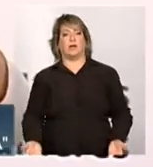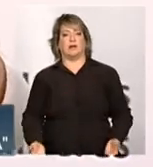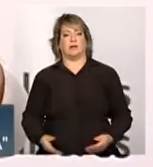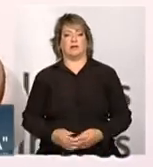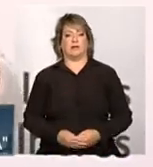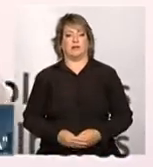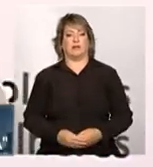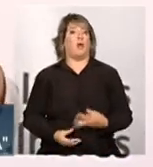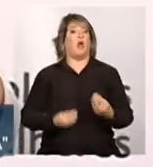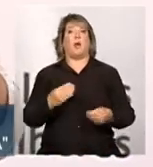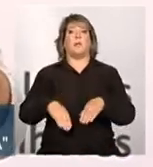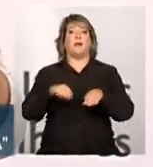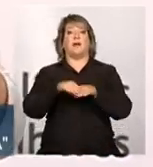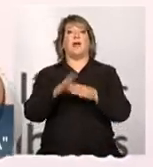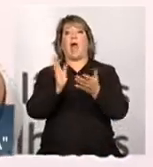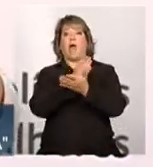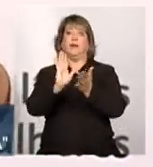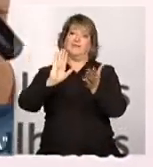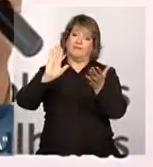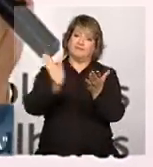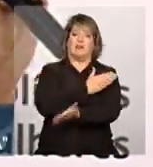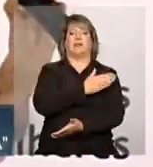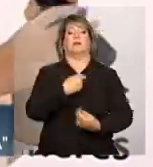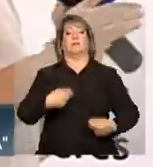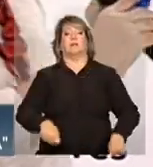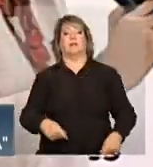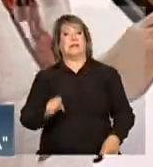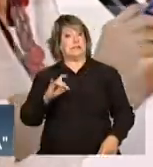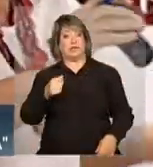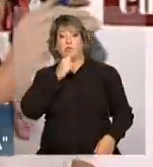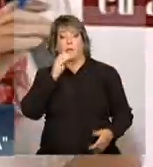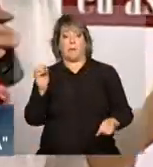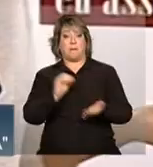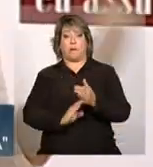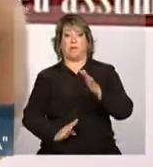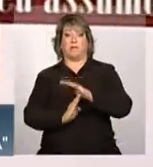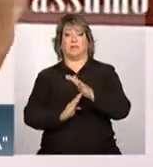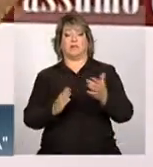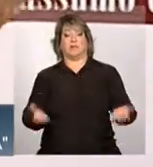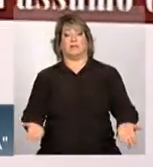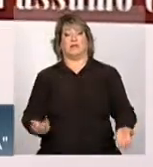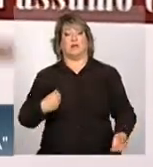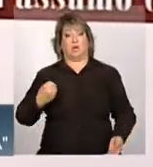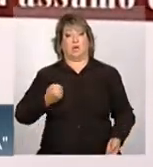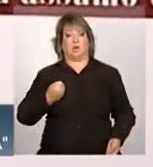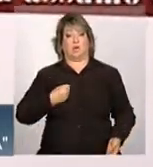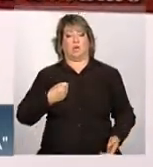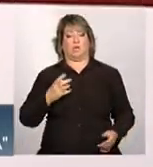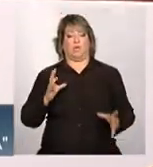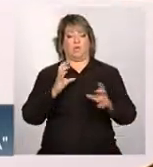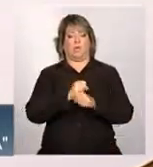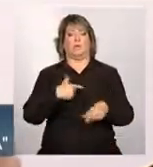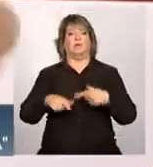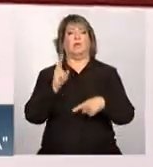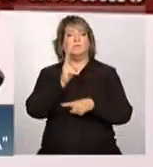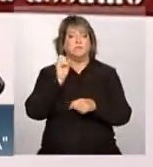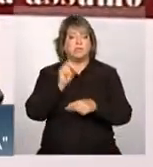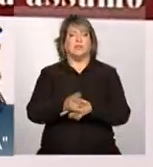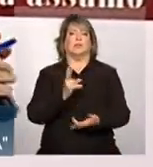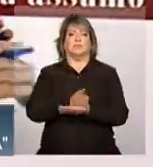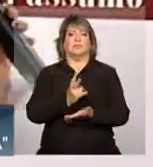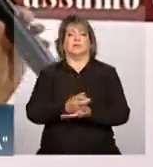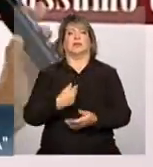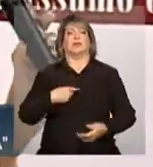Como que vai ter paridade? Alguém tem que sair, né? Mas, se não bota limite no número de mandato, eu conheço vereador que era assim. Já estou